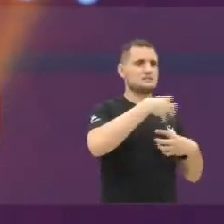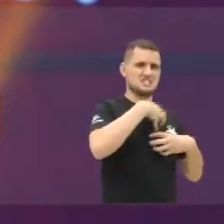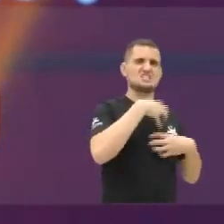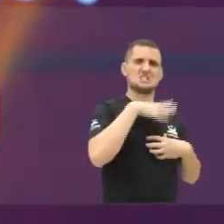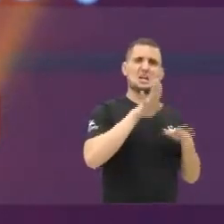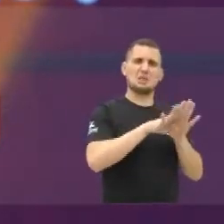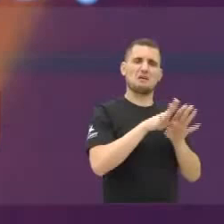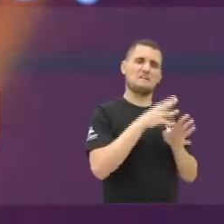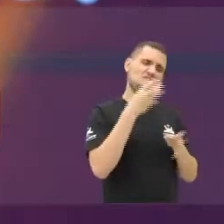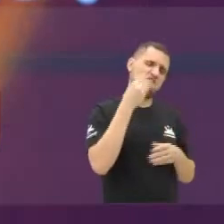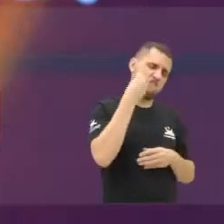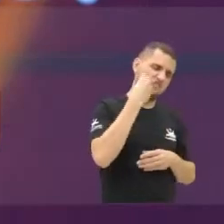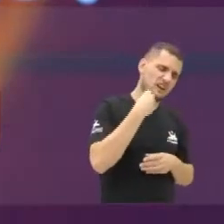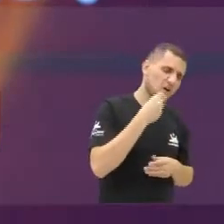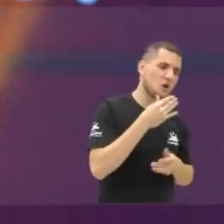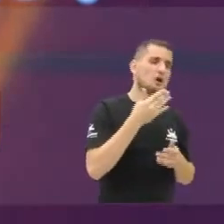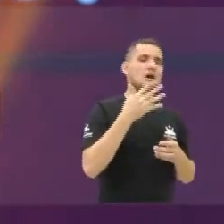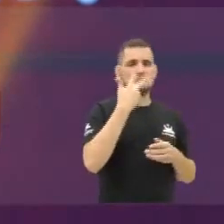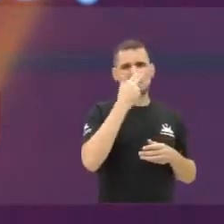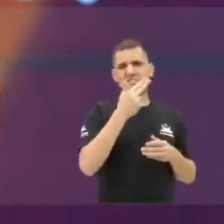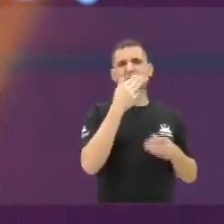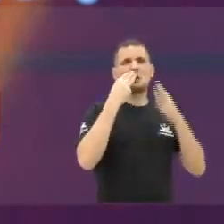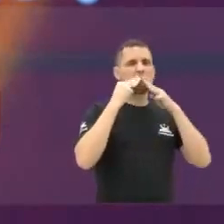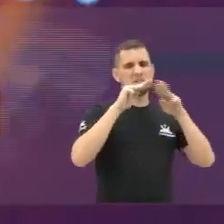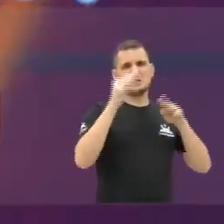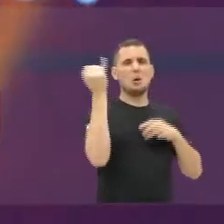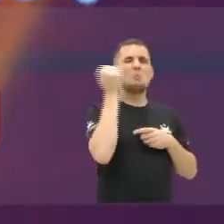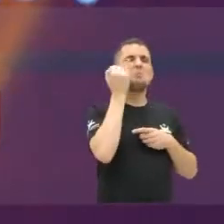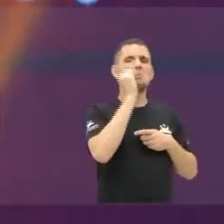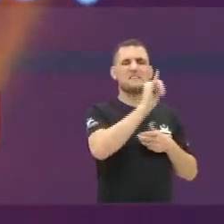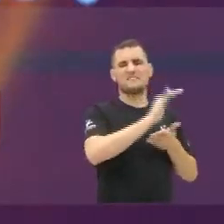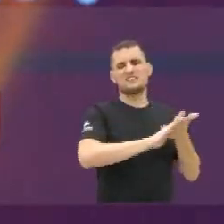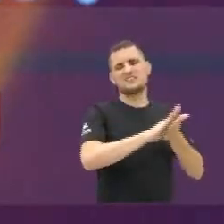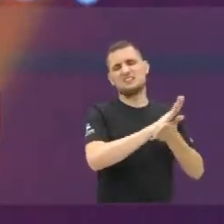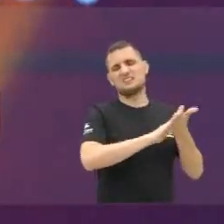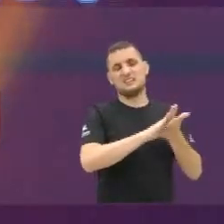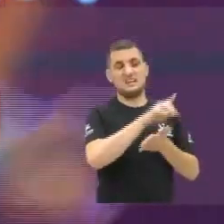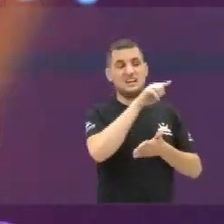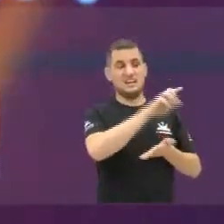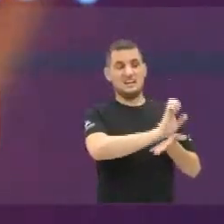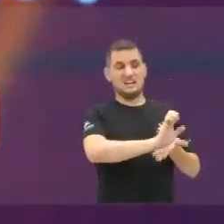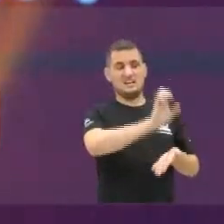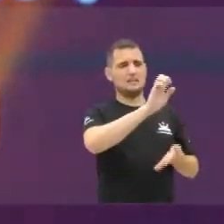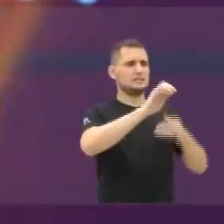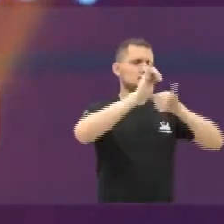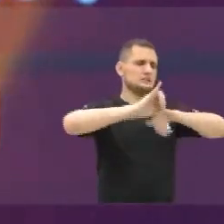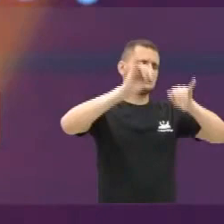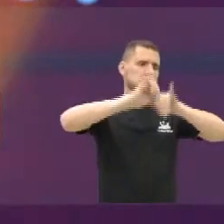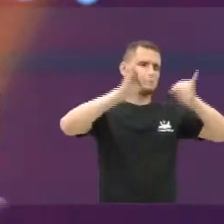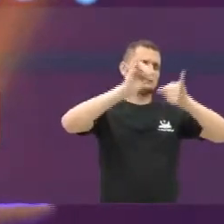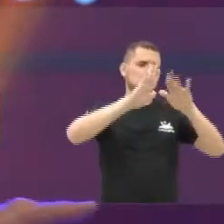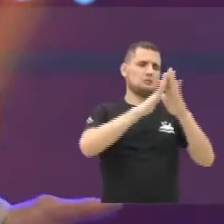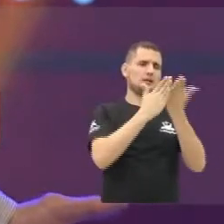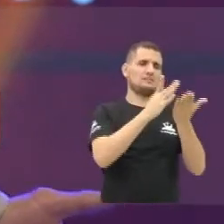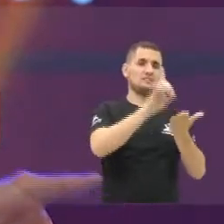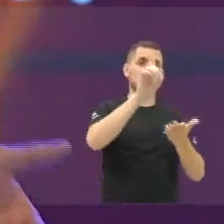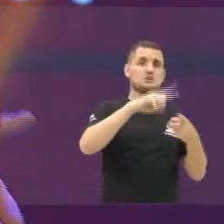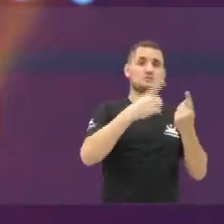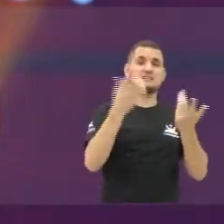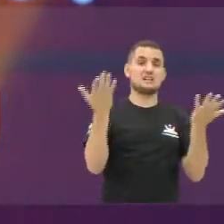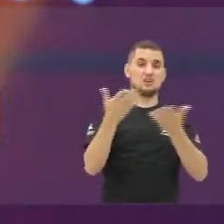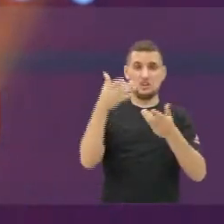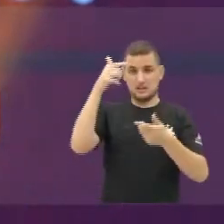profética de nada tinha adiantado. Ele havia pregado a palavra de Deus e agora queriam matá-lo.